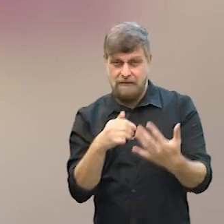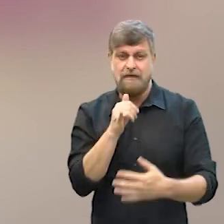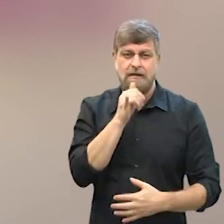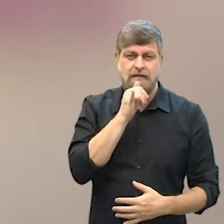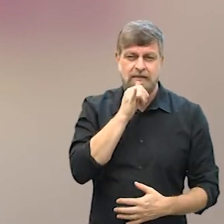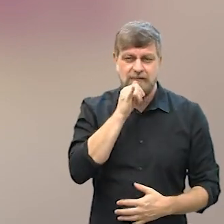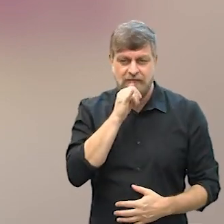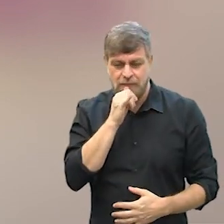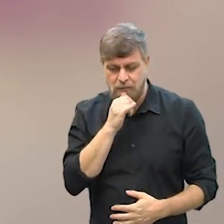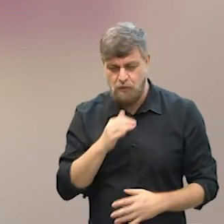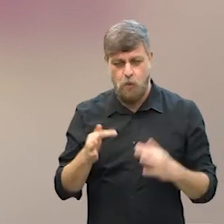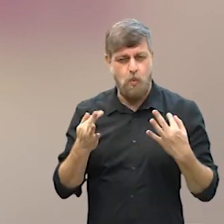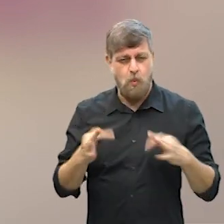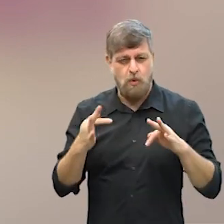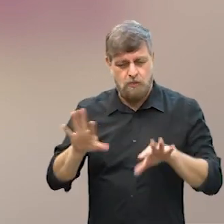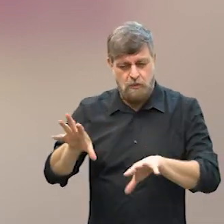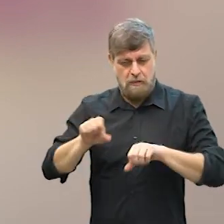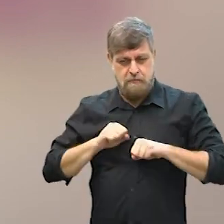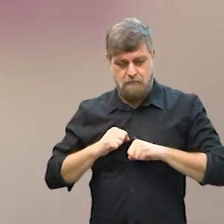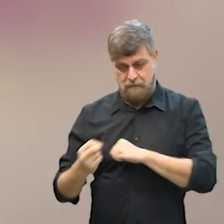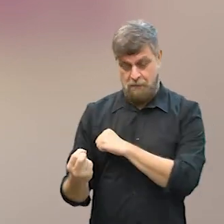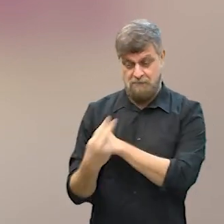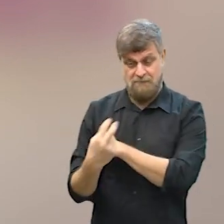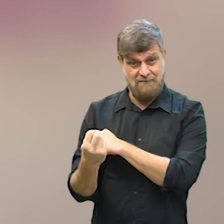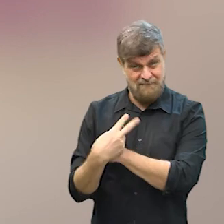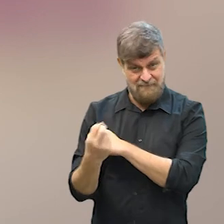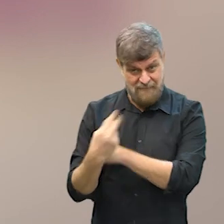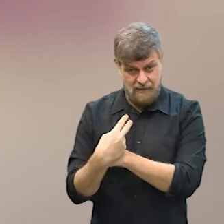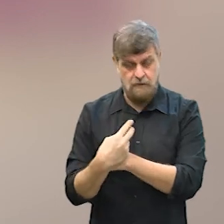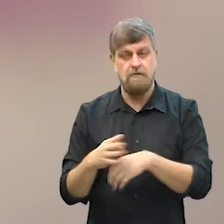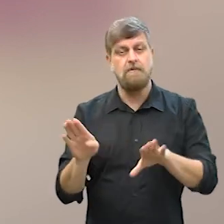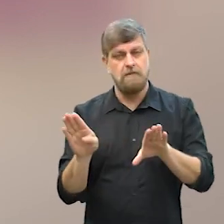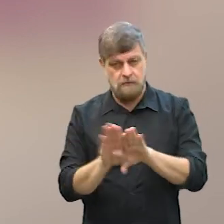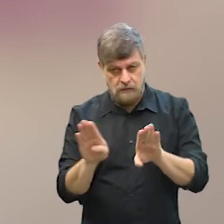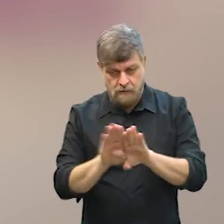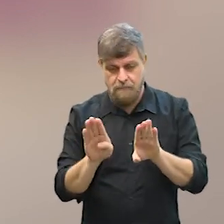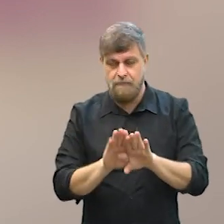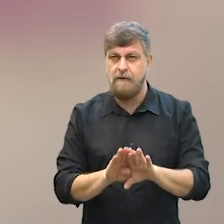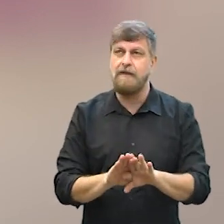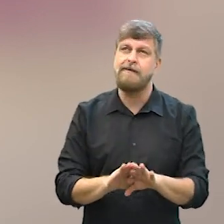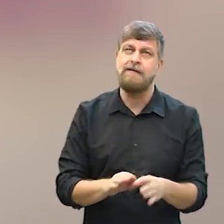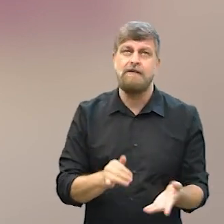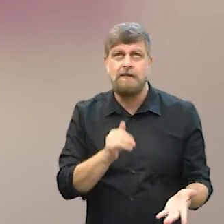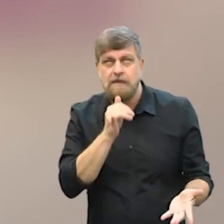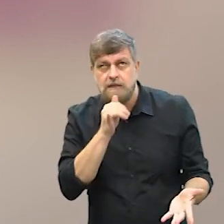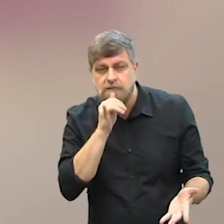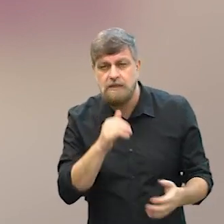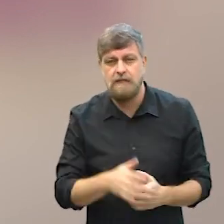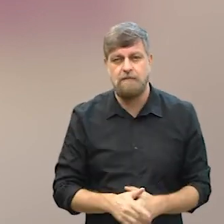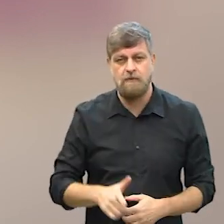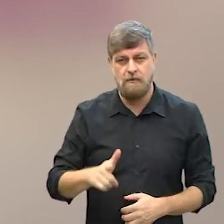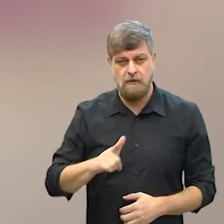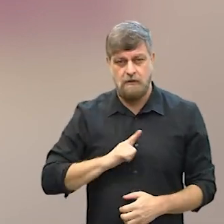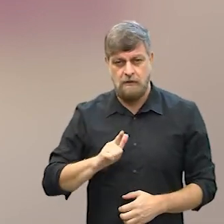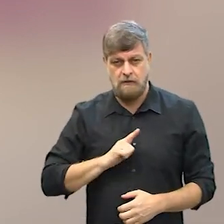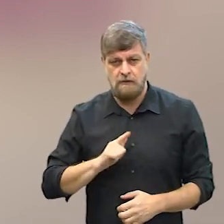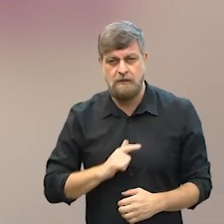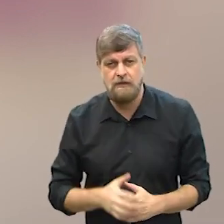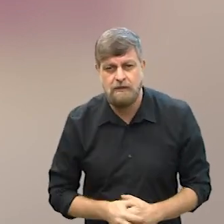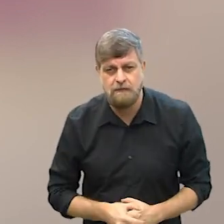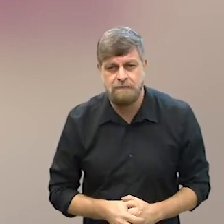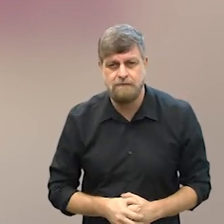doenças inflamatórias, infecciosas, pode estar associada também a